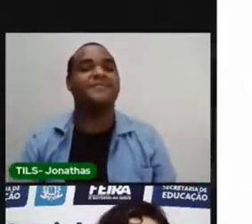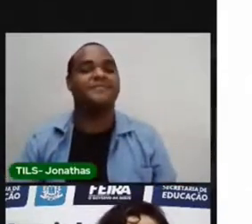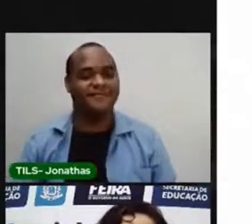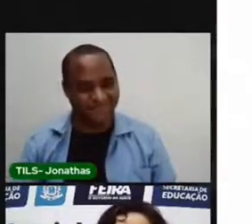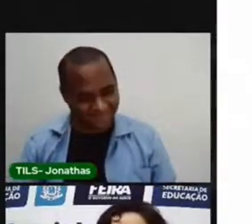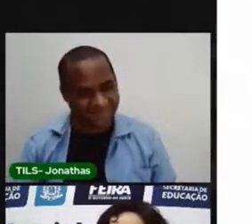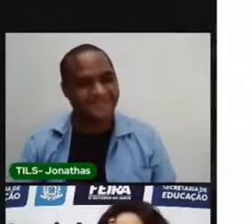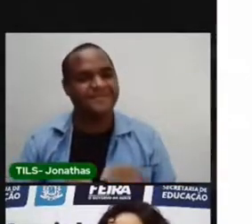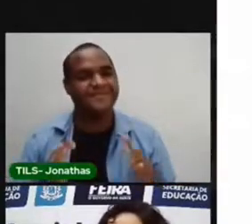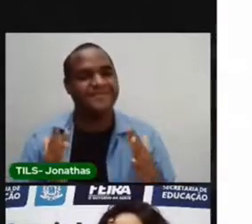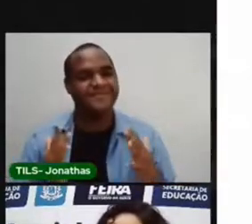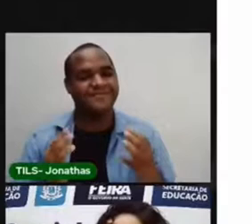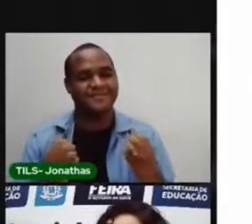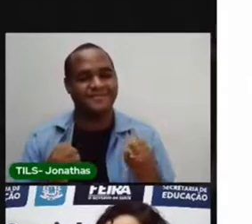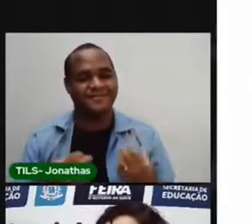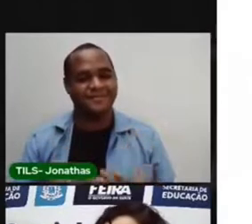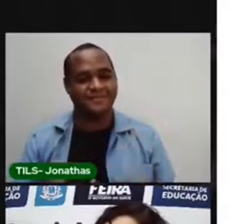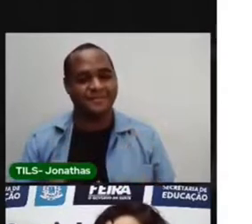Isso.